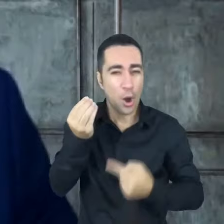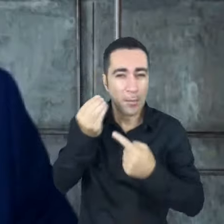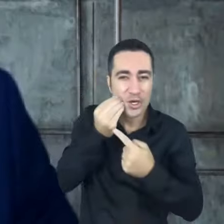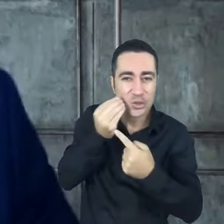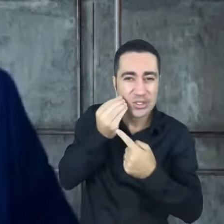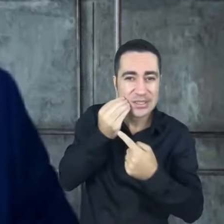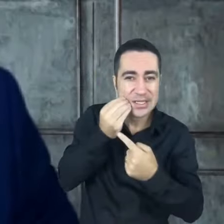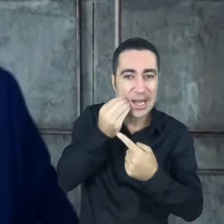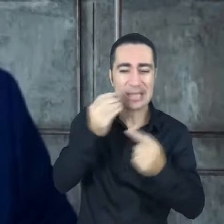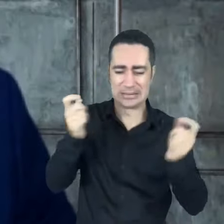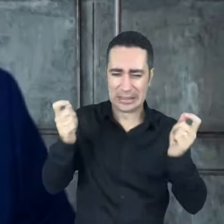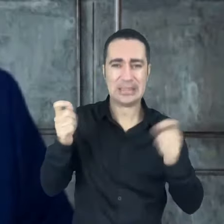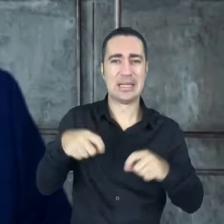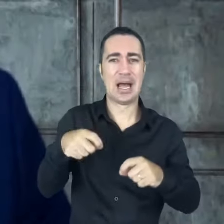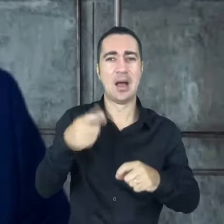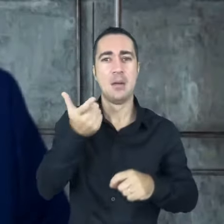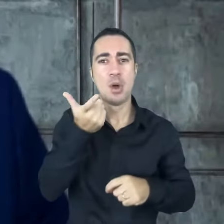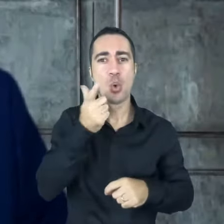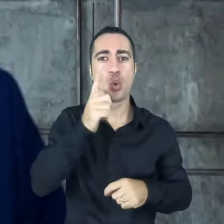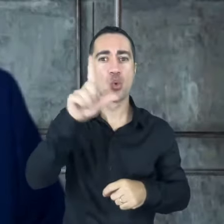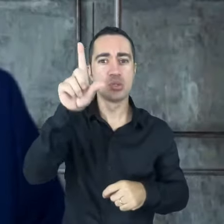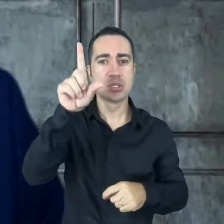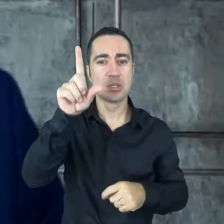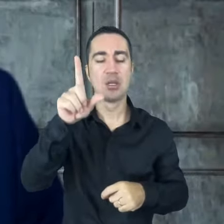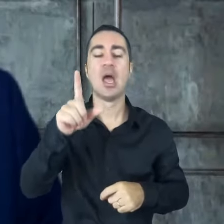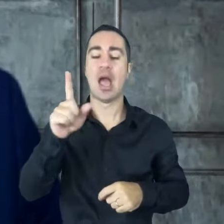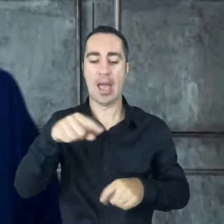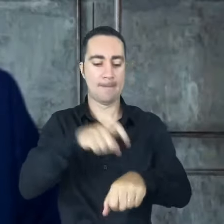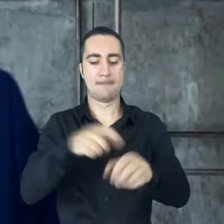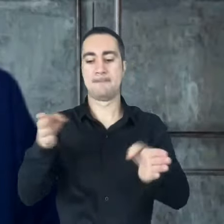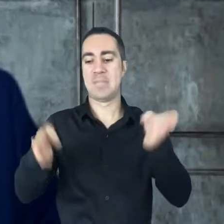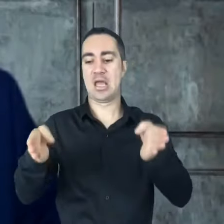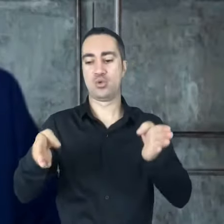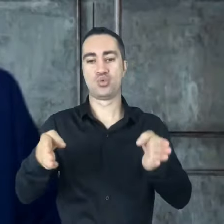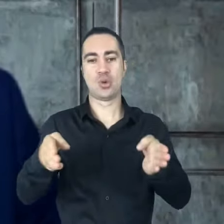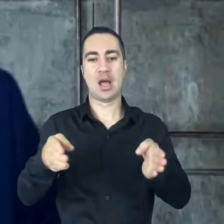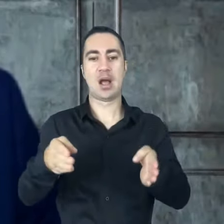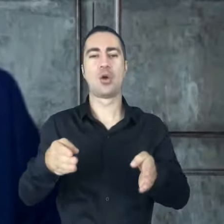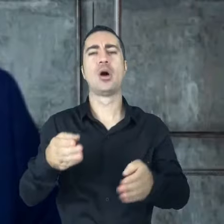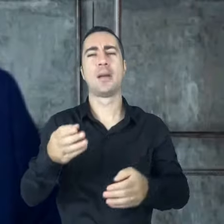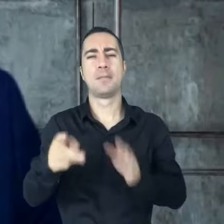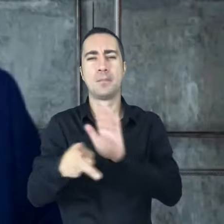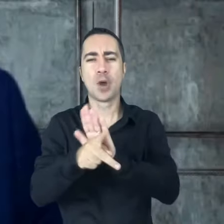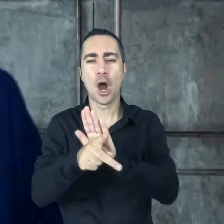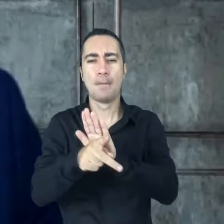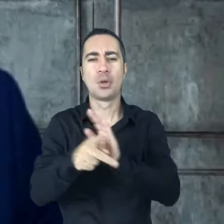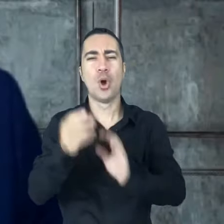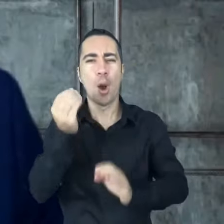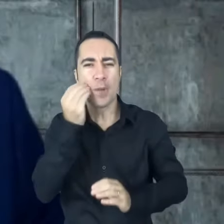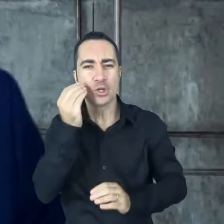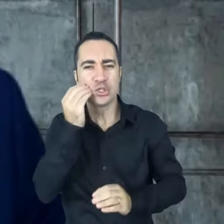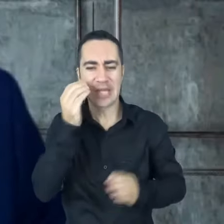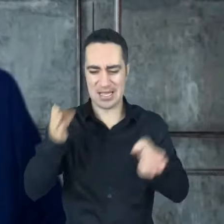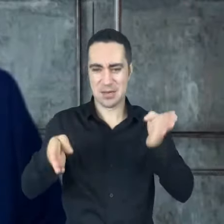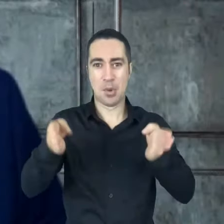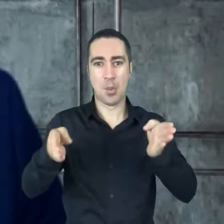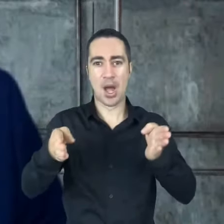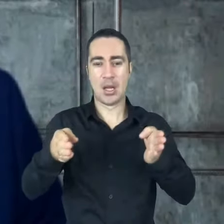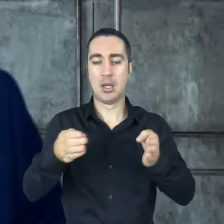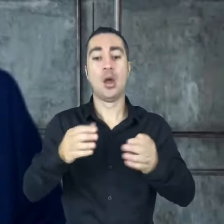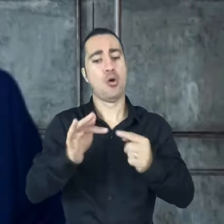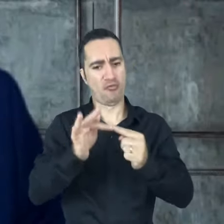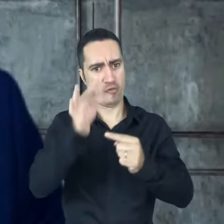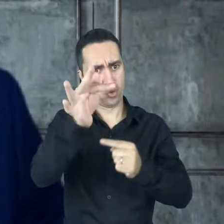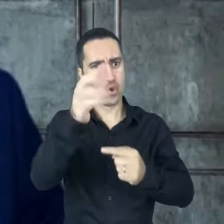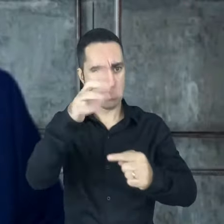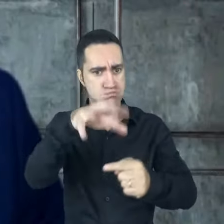agenda é nesse período. É nesse período. Então, por isso que ser first mover nessa agenda